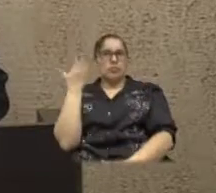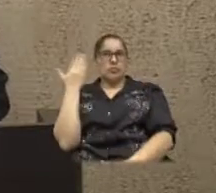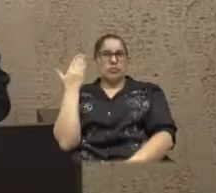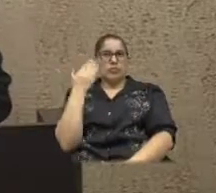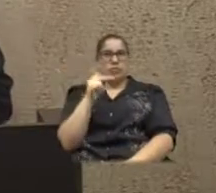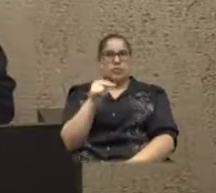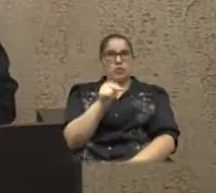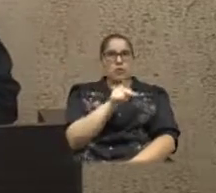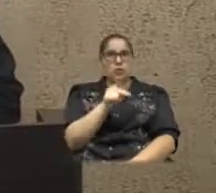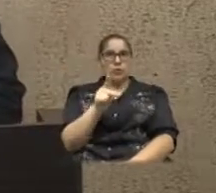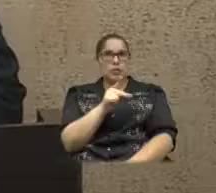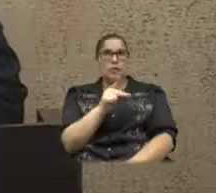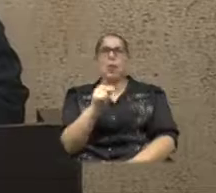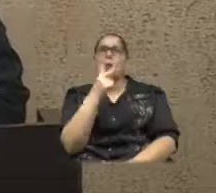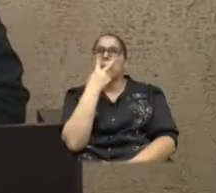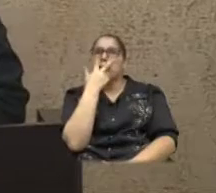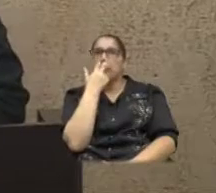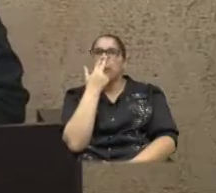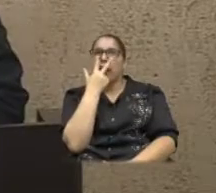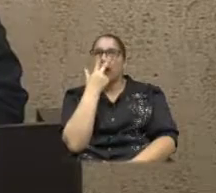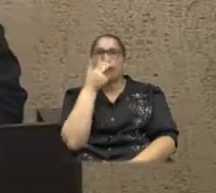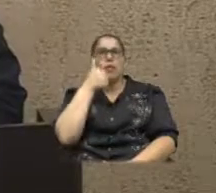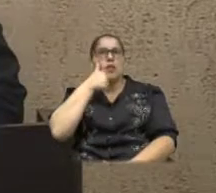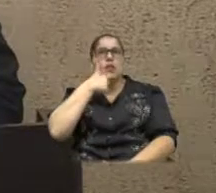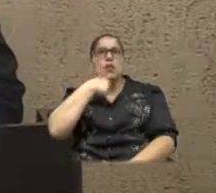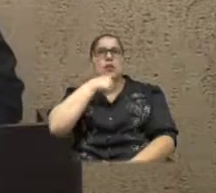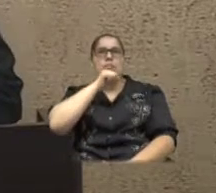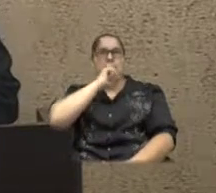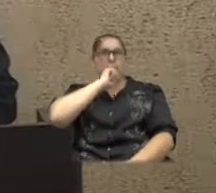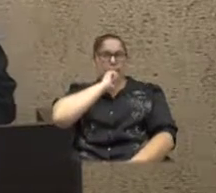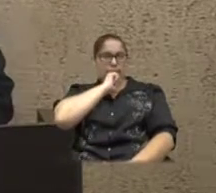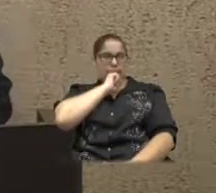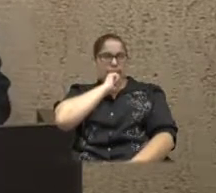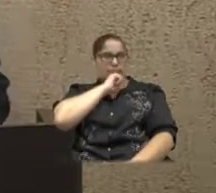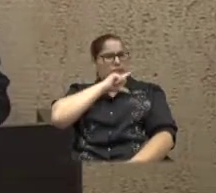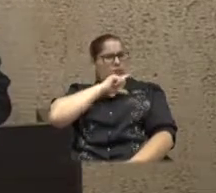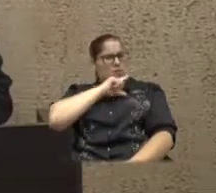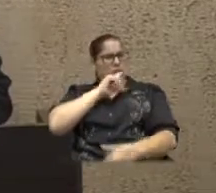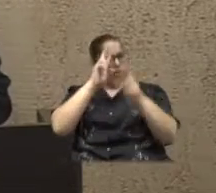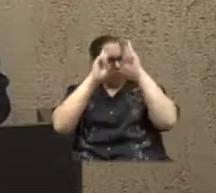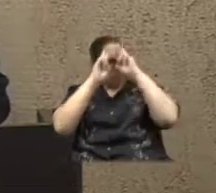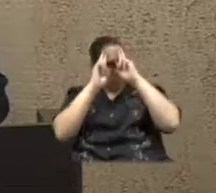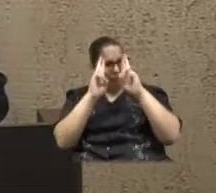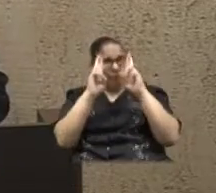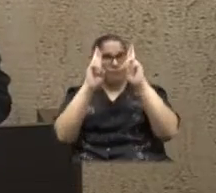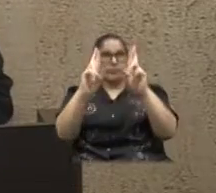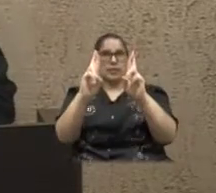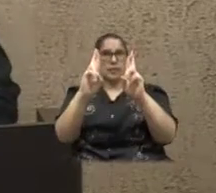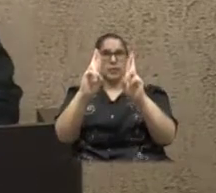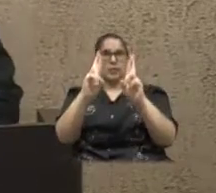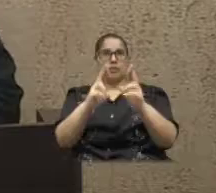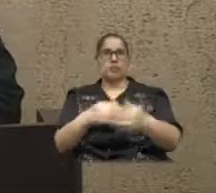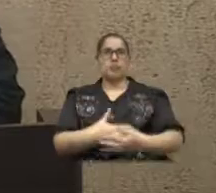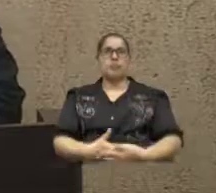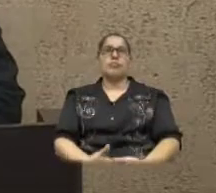a segunda mãe. Se a mãe reclamasse com o aluno, chegava em casa, o aluno ainda tomava